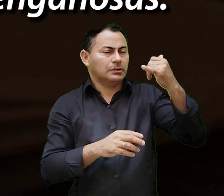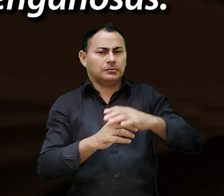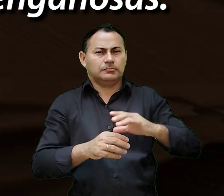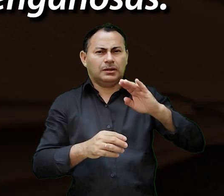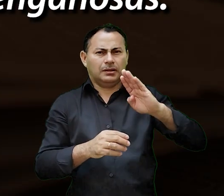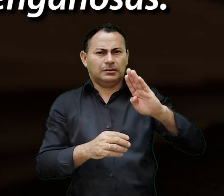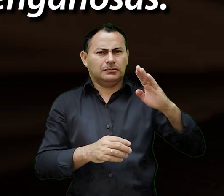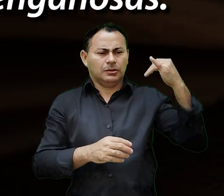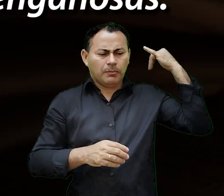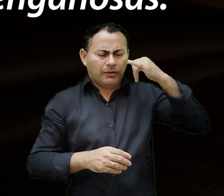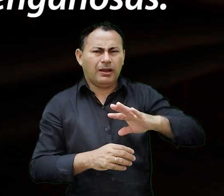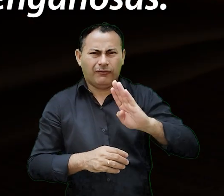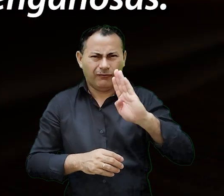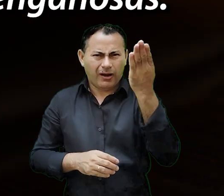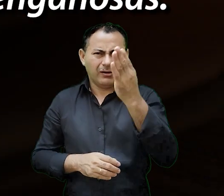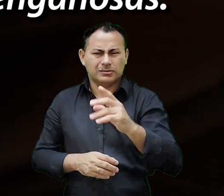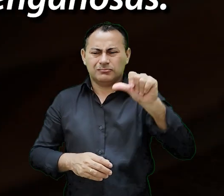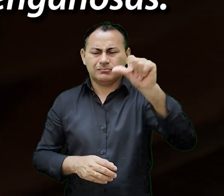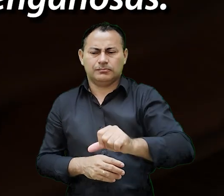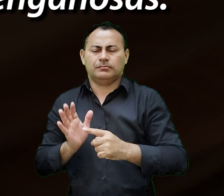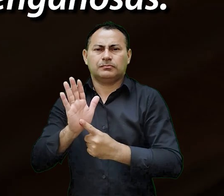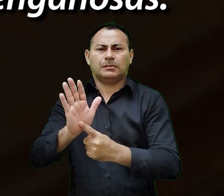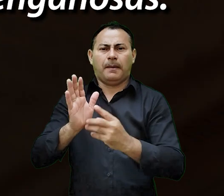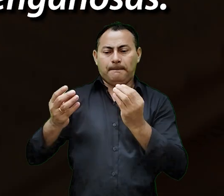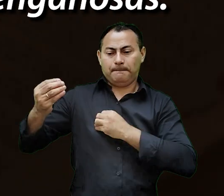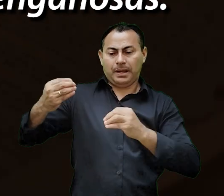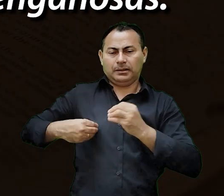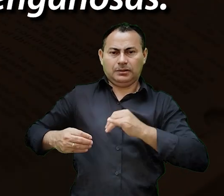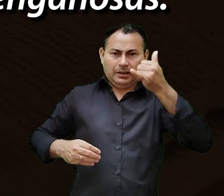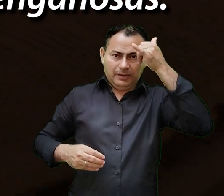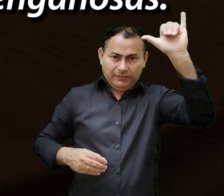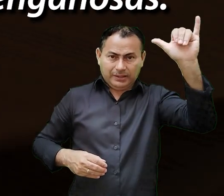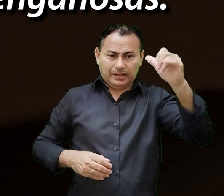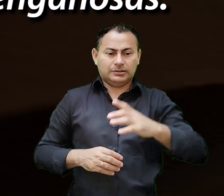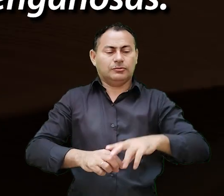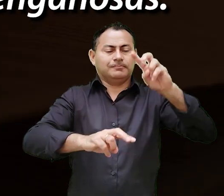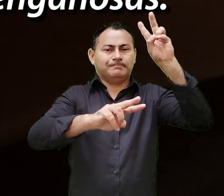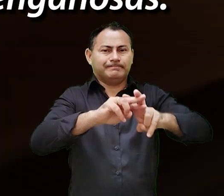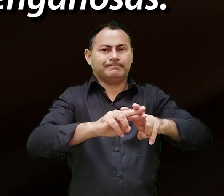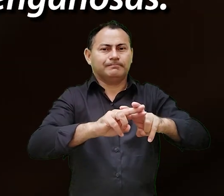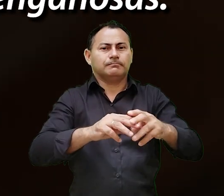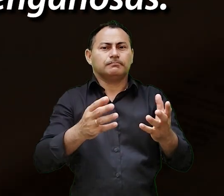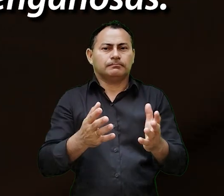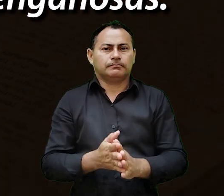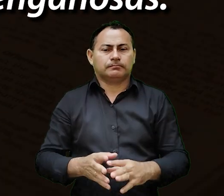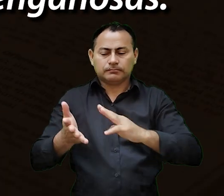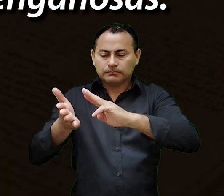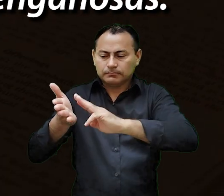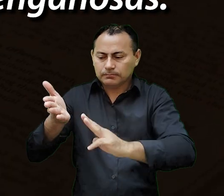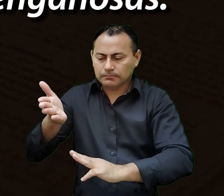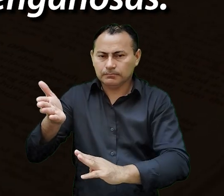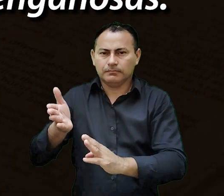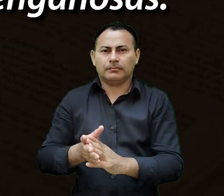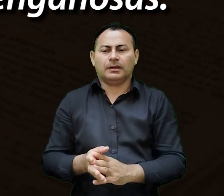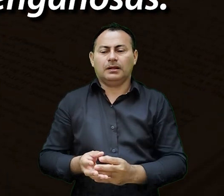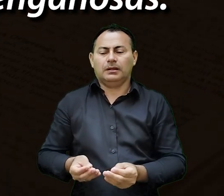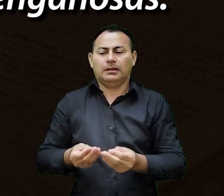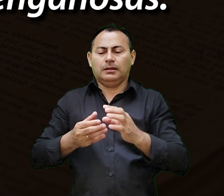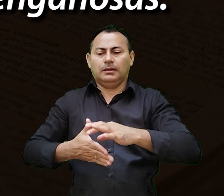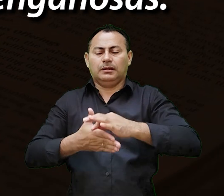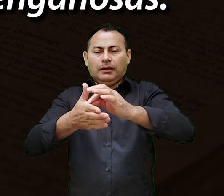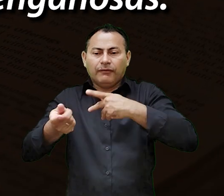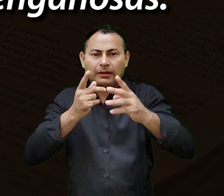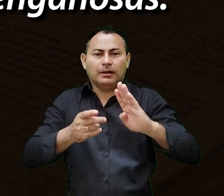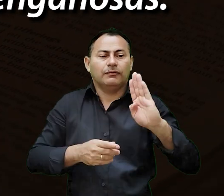eram falsas e inúteis. Eles não expuseram o seu pecado para evitar o seu cativeiro. As mensagens que eles